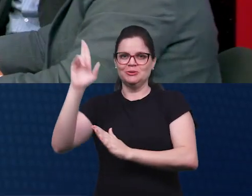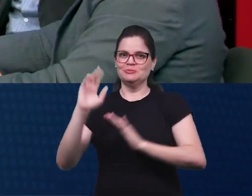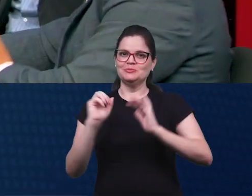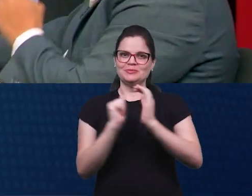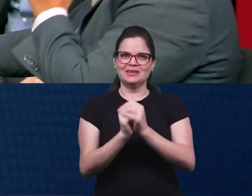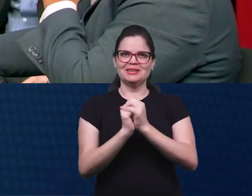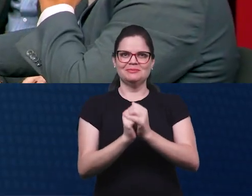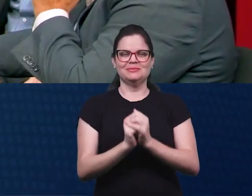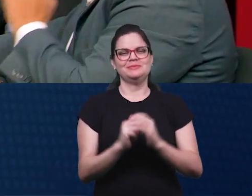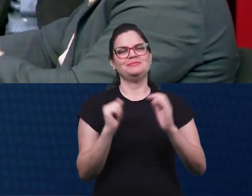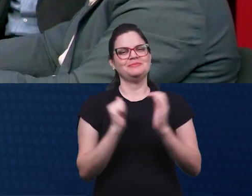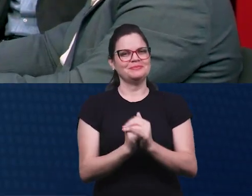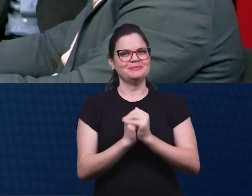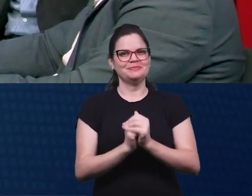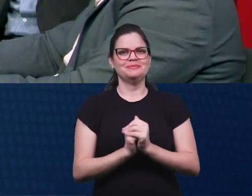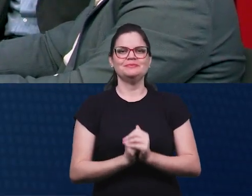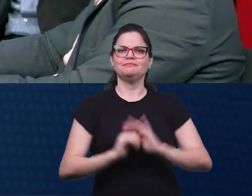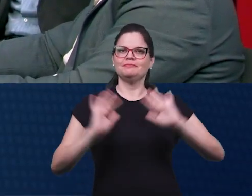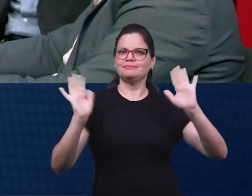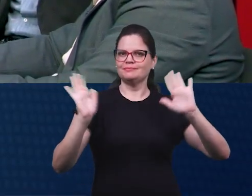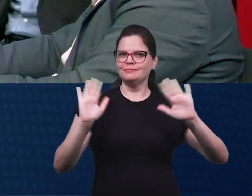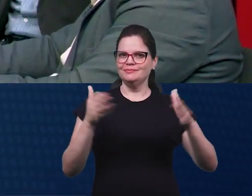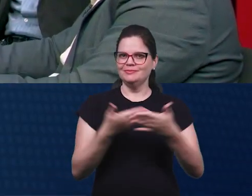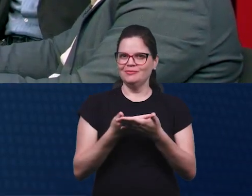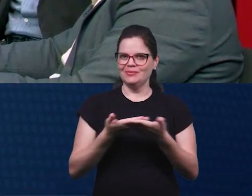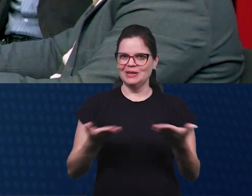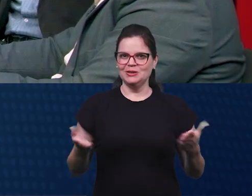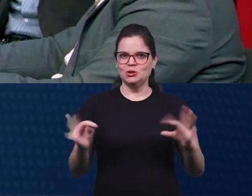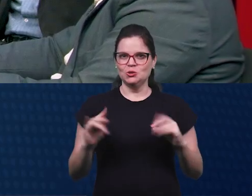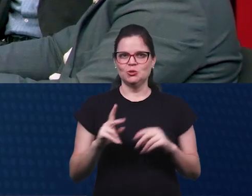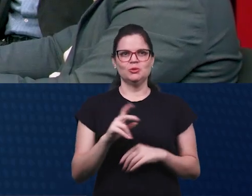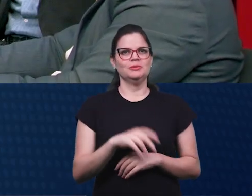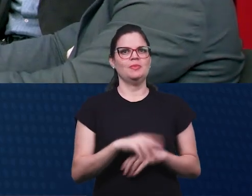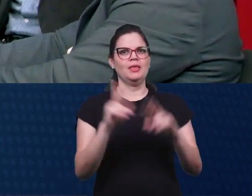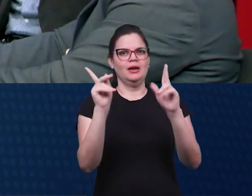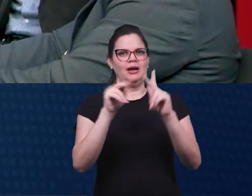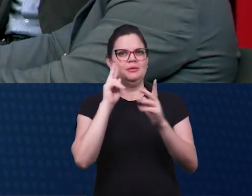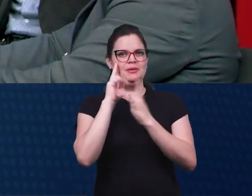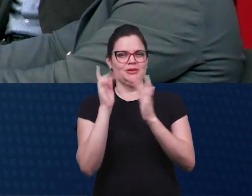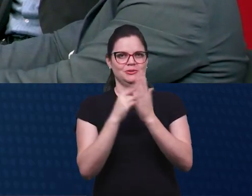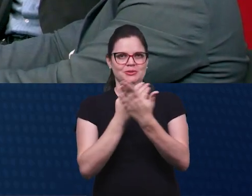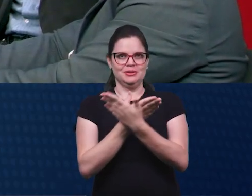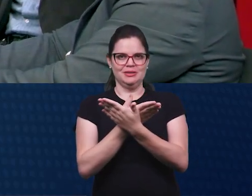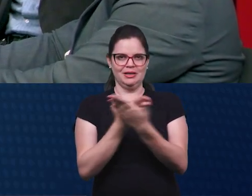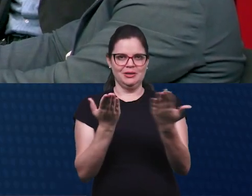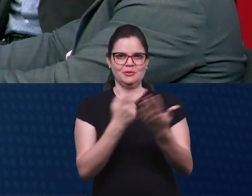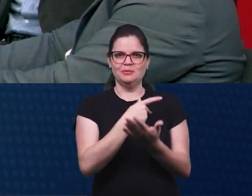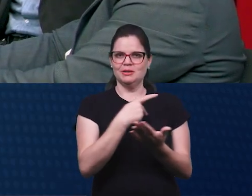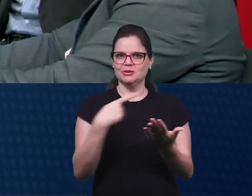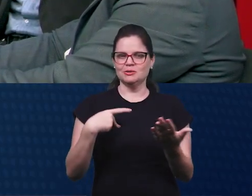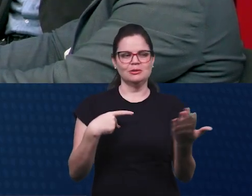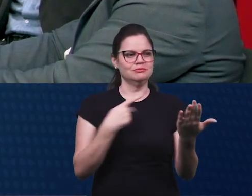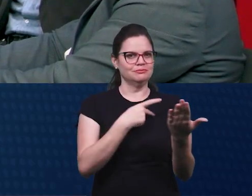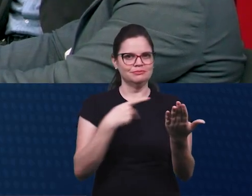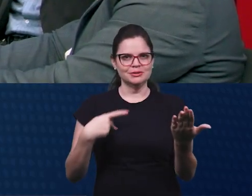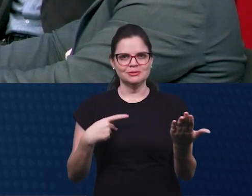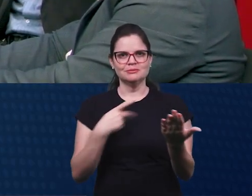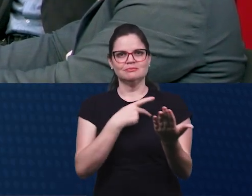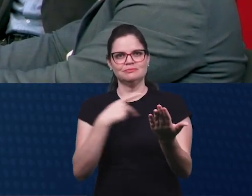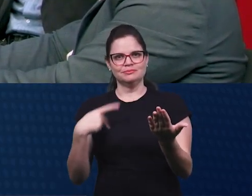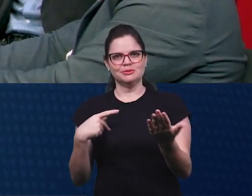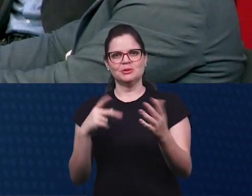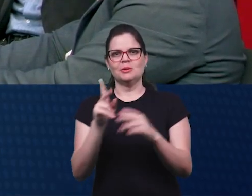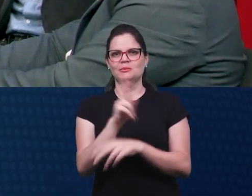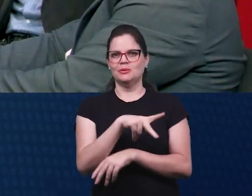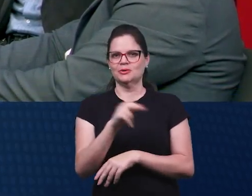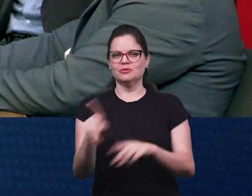Eu queria despedir aqui dos companheiros, professor Alex, a paz do Senhor. Até Paz a do próxima Senhor. oportunidade. Paz do Senhor, professor